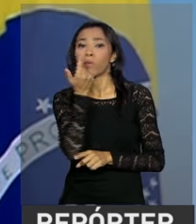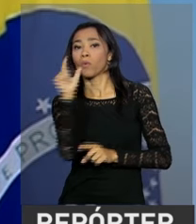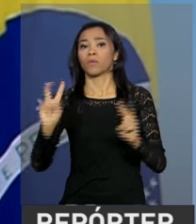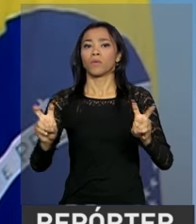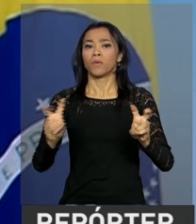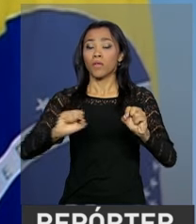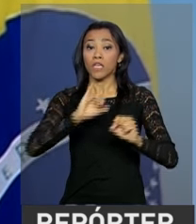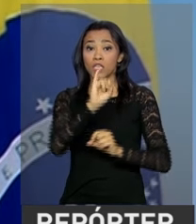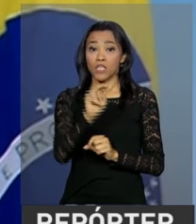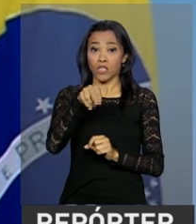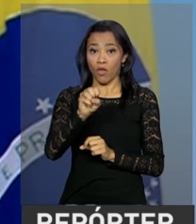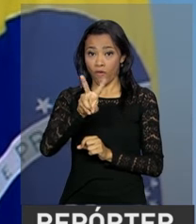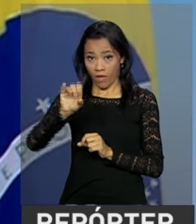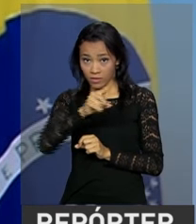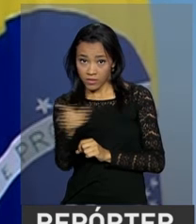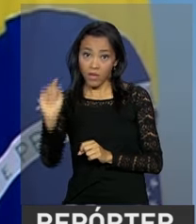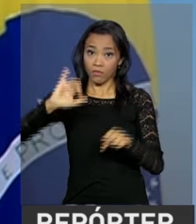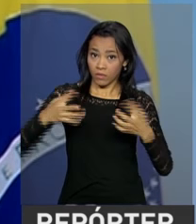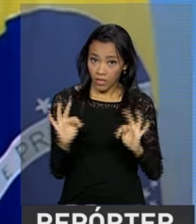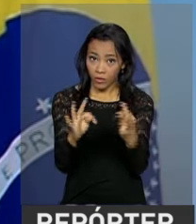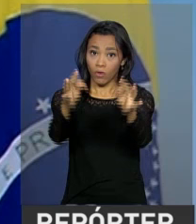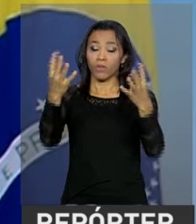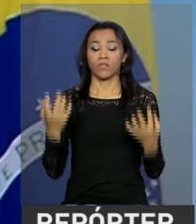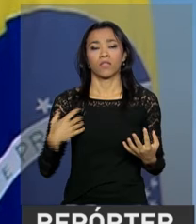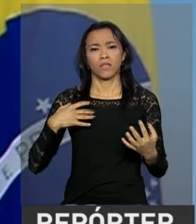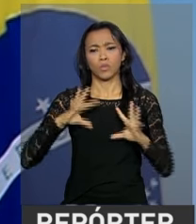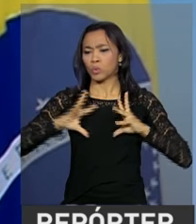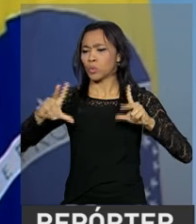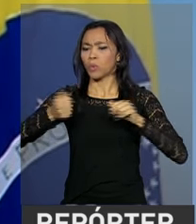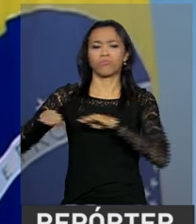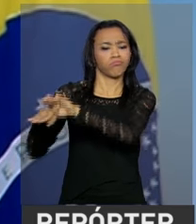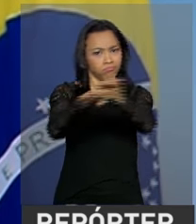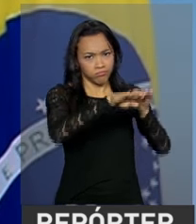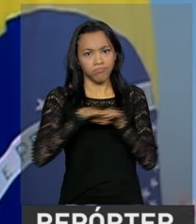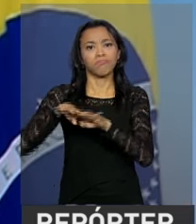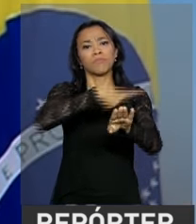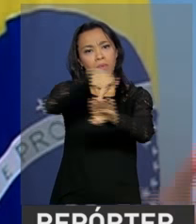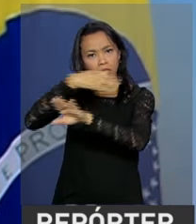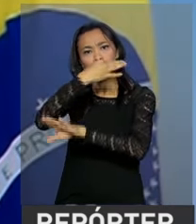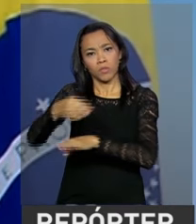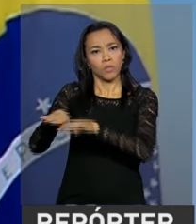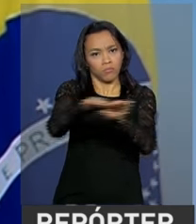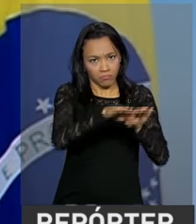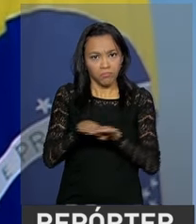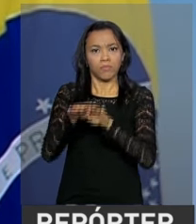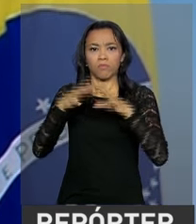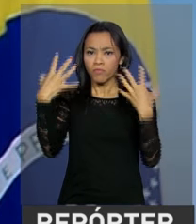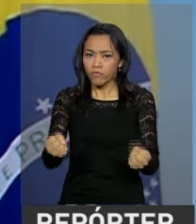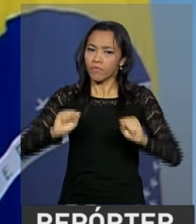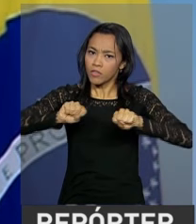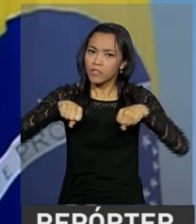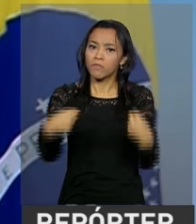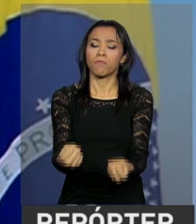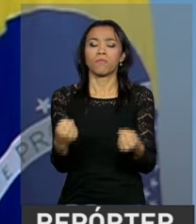da inovação tecnológica. Todos acham que devem juntar esforços para